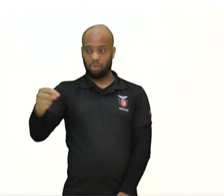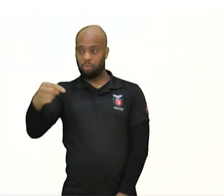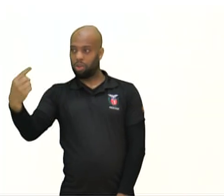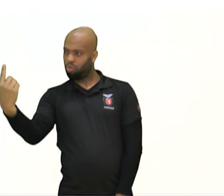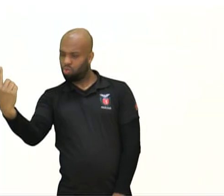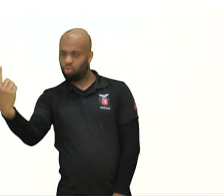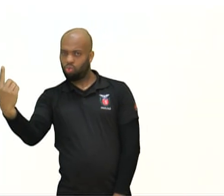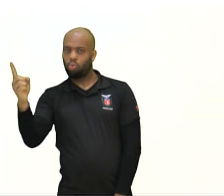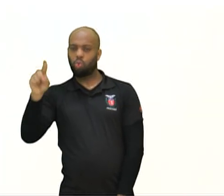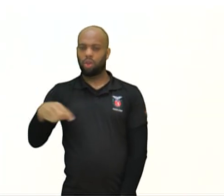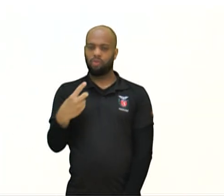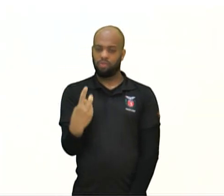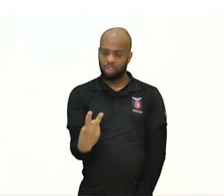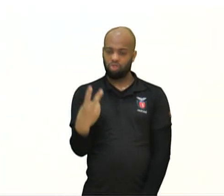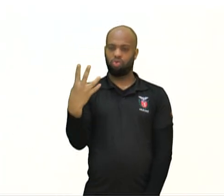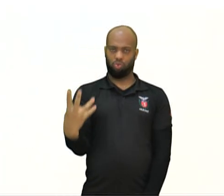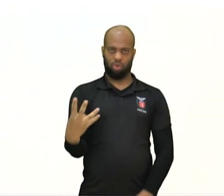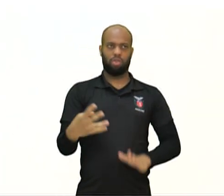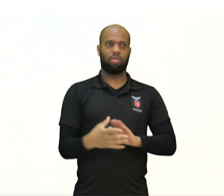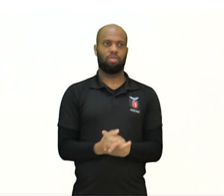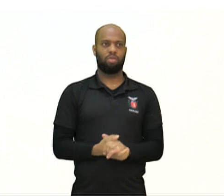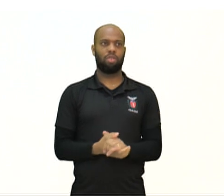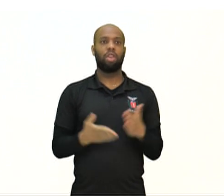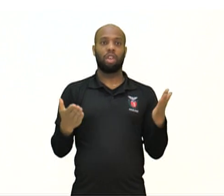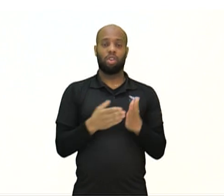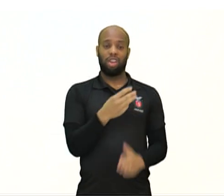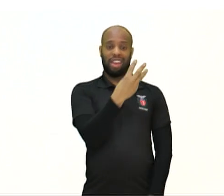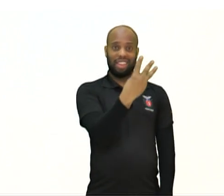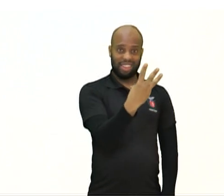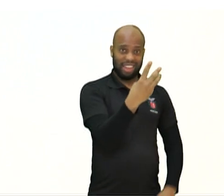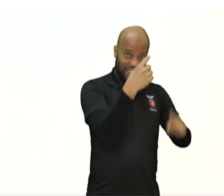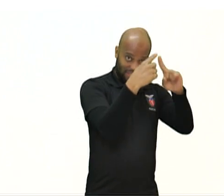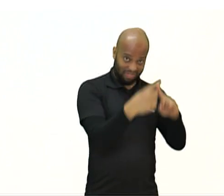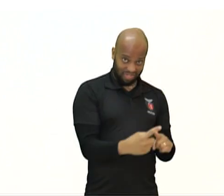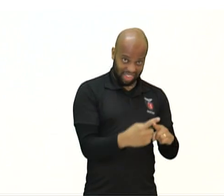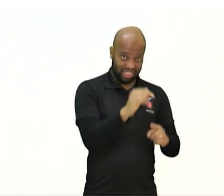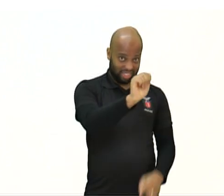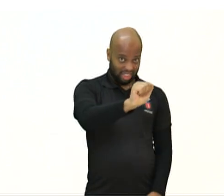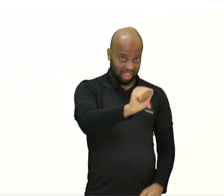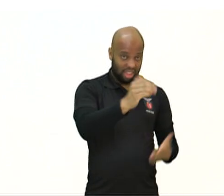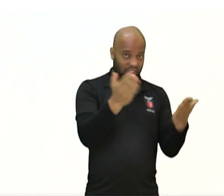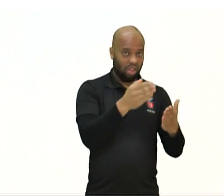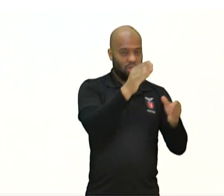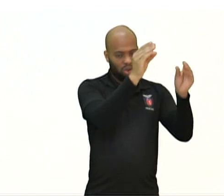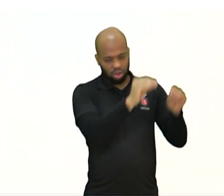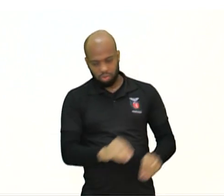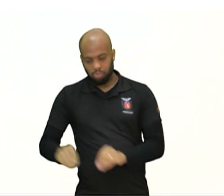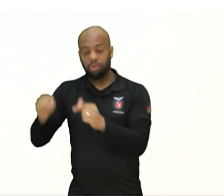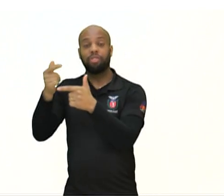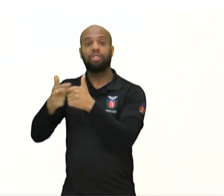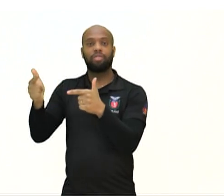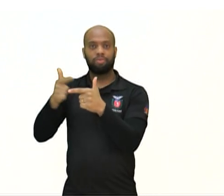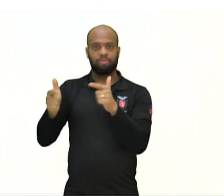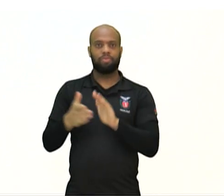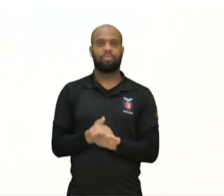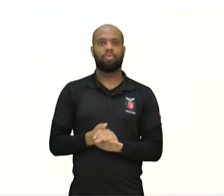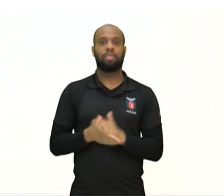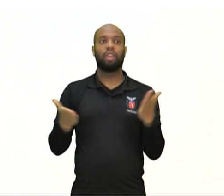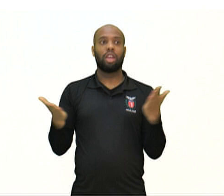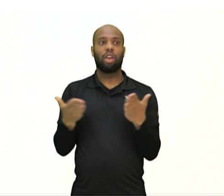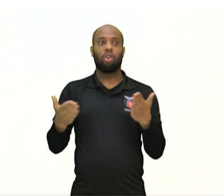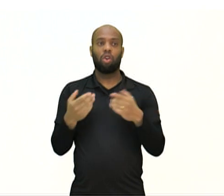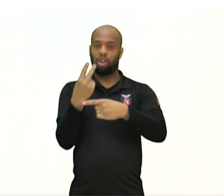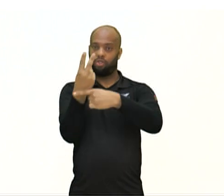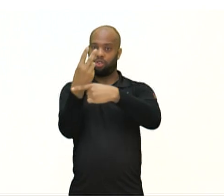1, 24. O 3 está multiplicando A, vai passar dividindo,